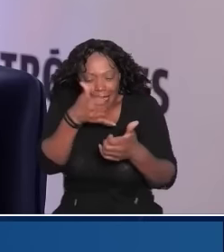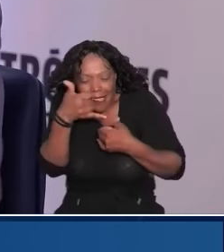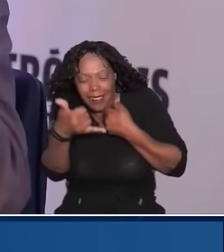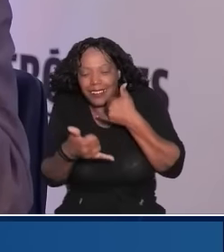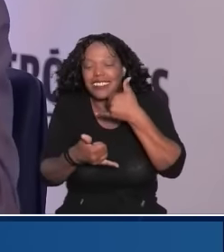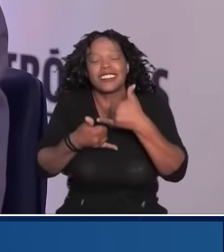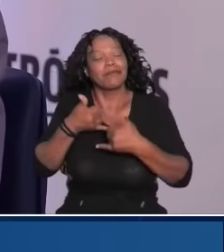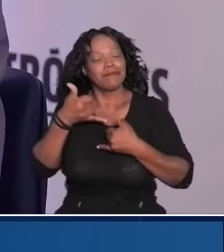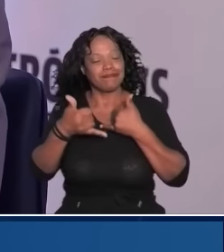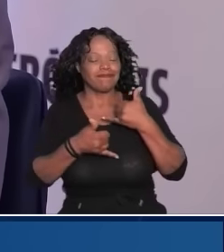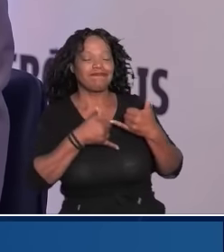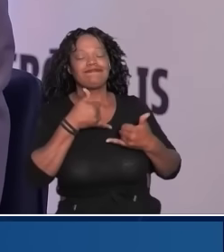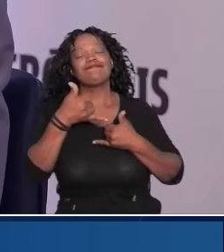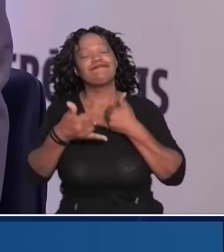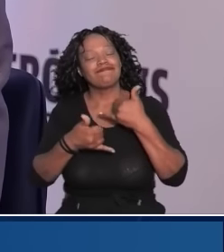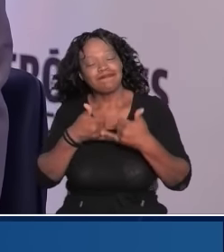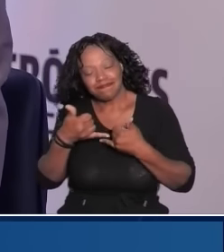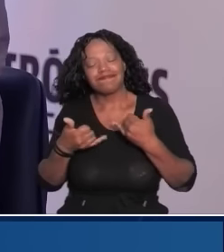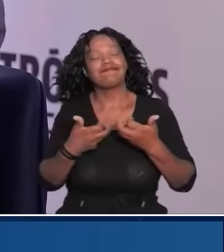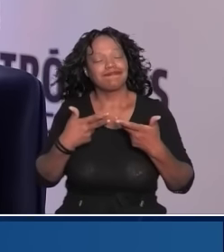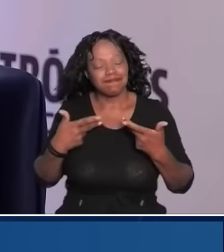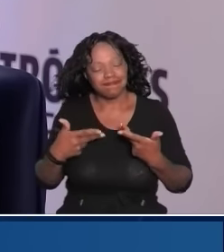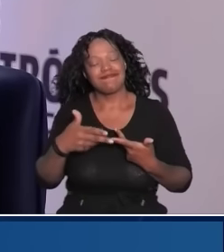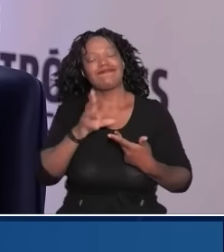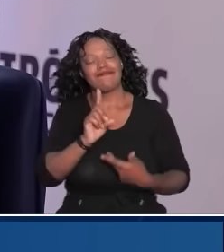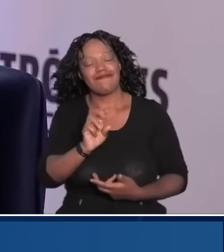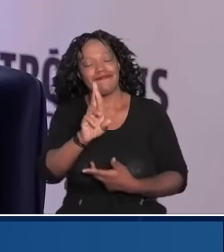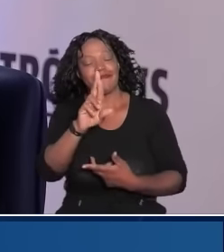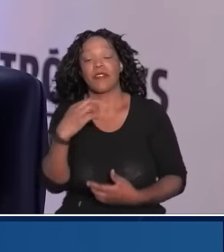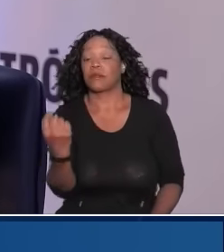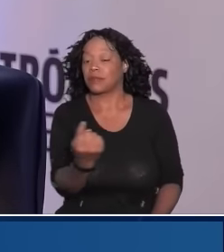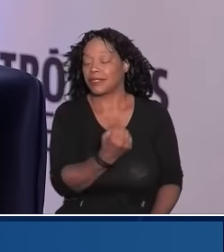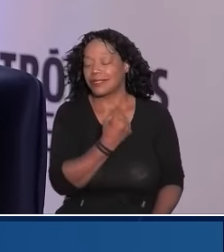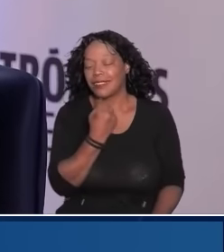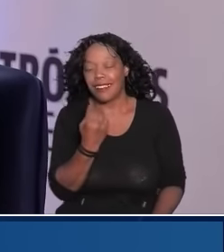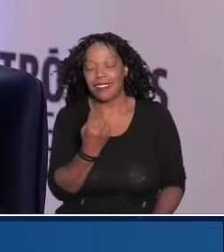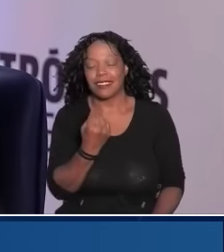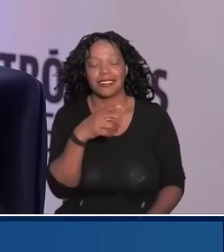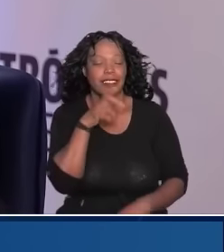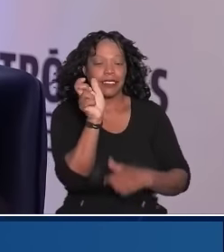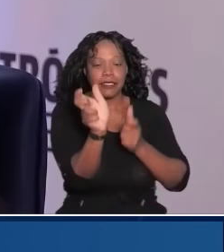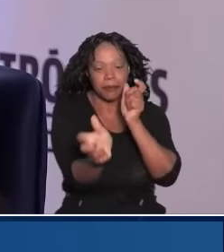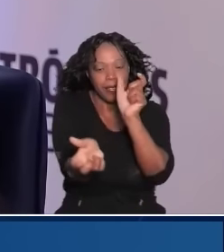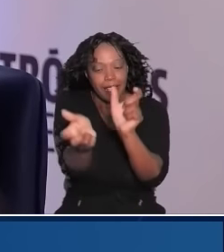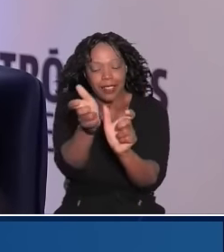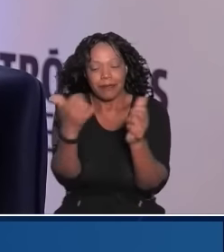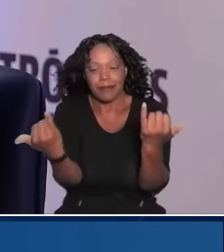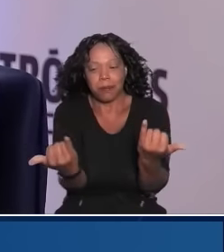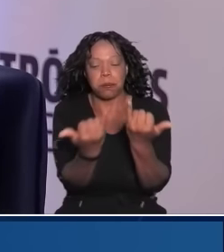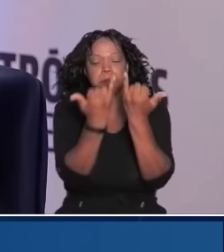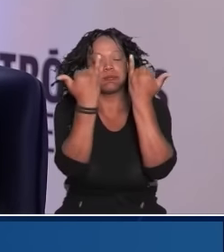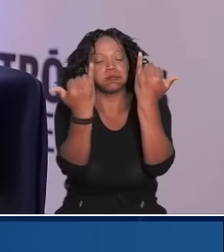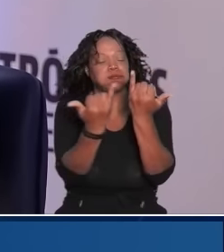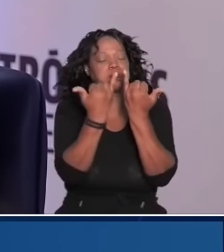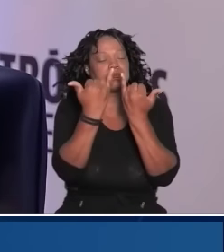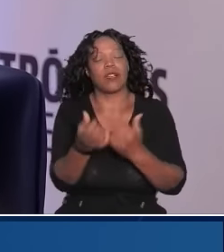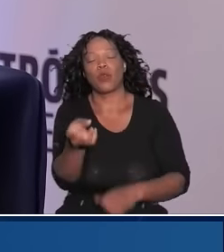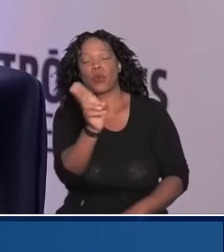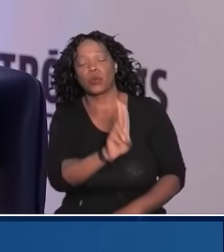pode, novamente, como eu disse, deixar as instituições inertes. Há exemplos em outros países que estão construindo as